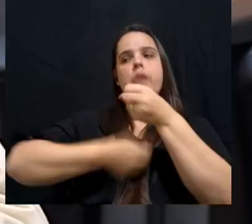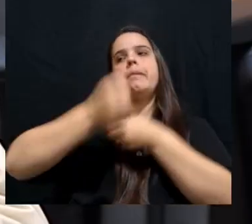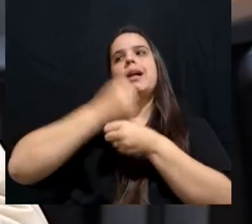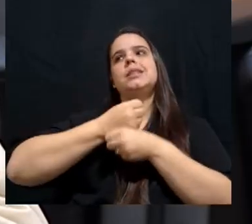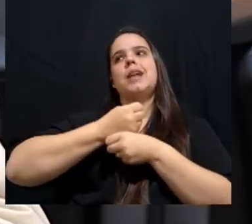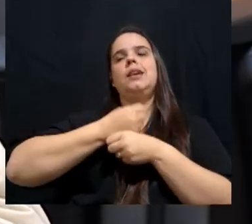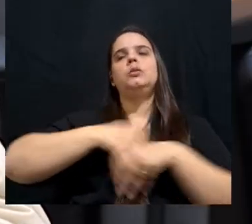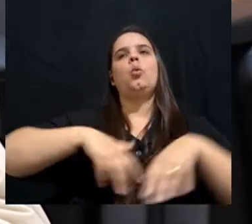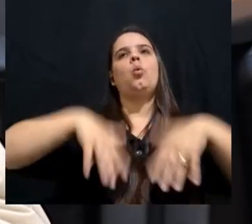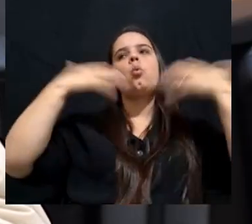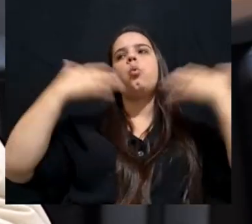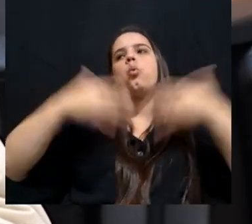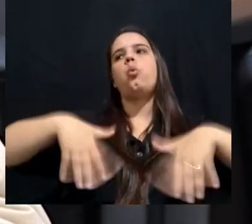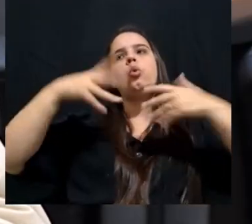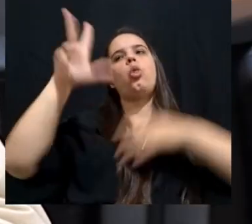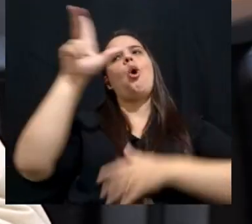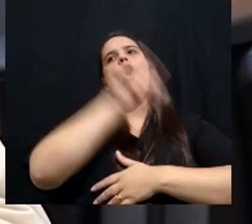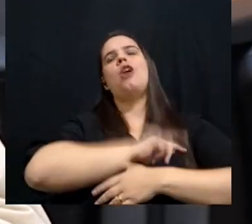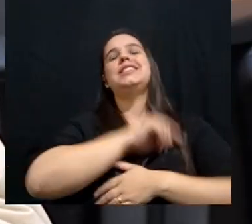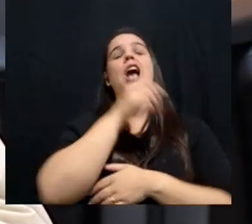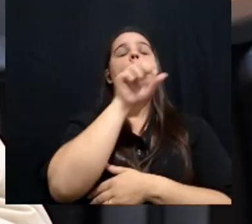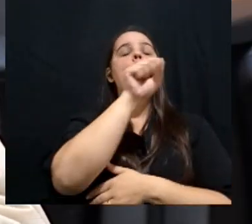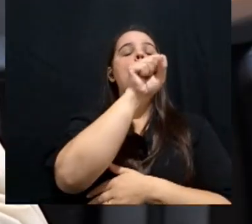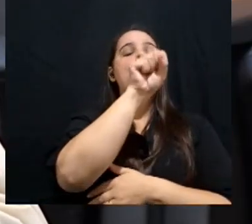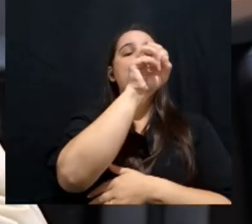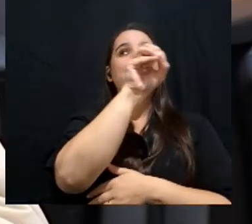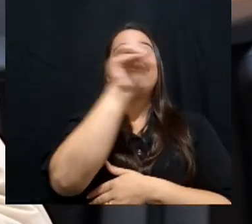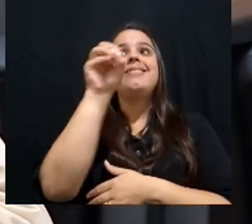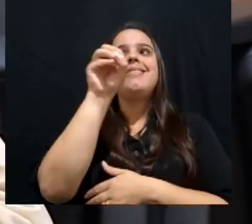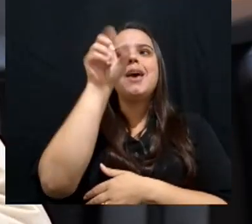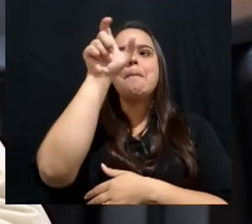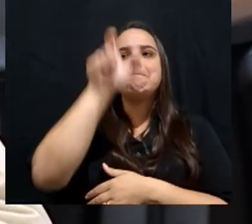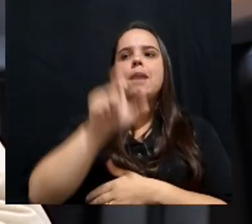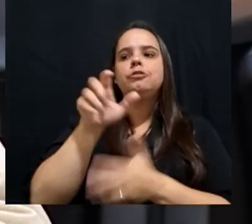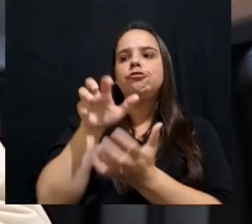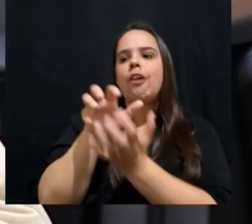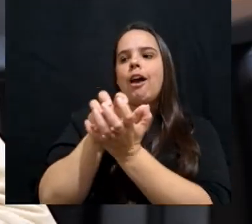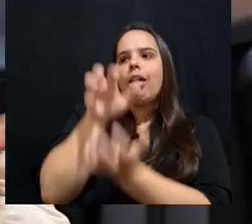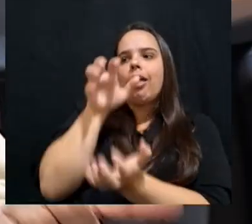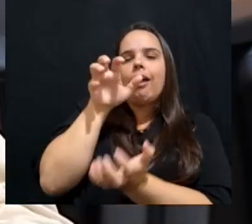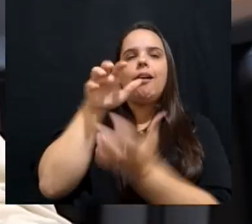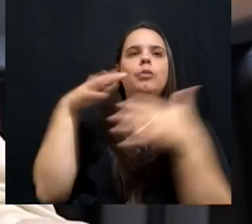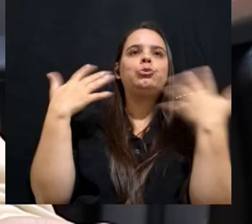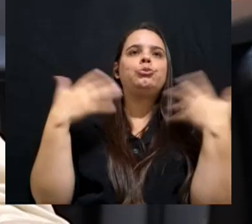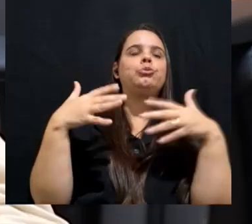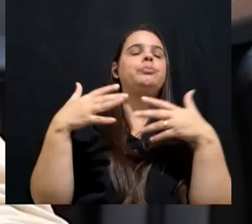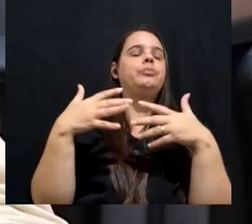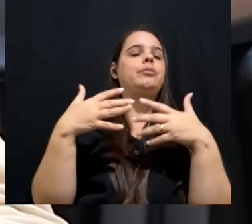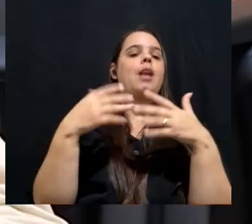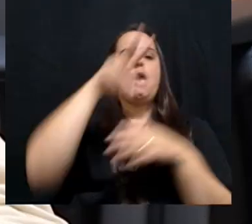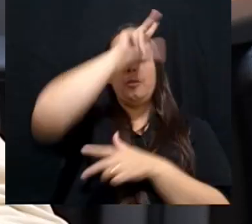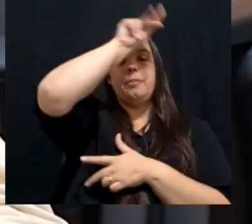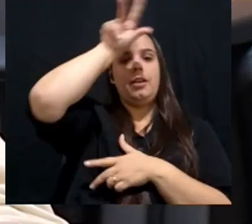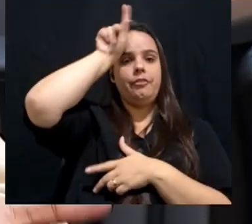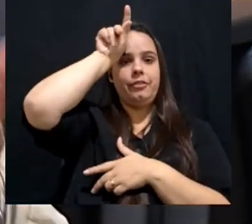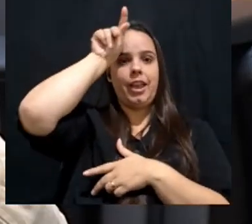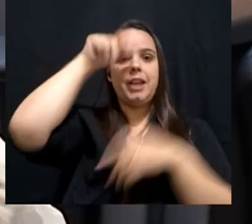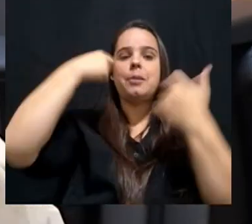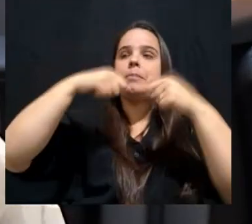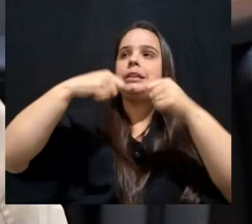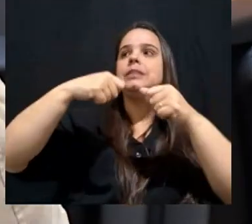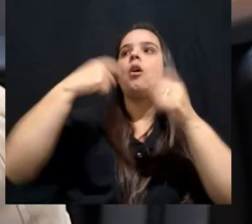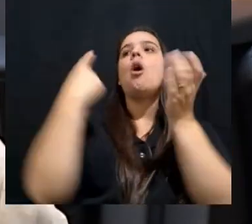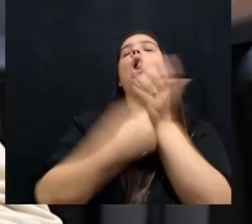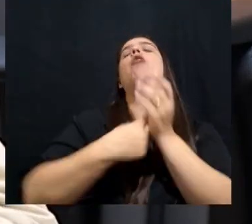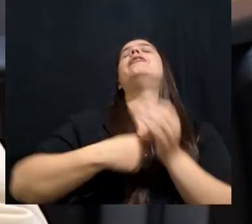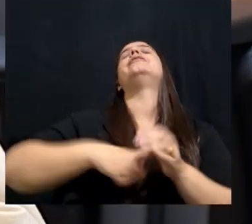foram 800 idosos, e ali o prefeito se comprometeu em fazer o segundo, só que precisava da grana, né? E aí a